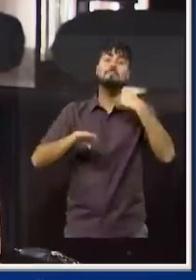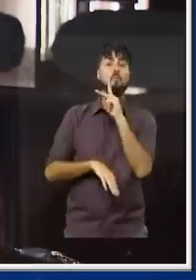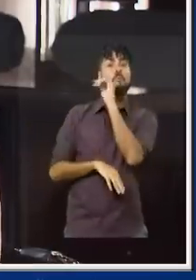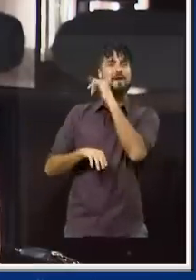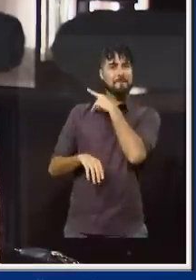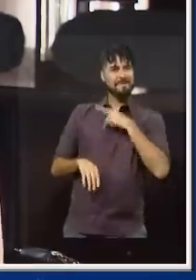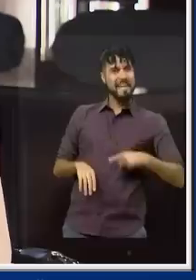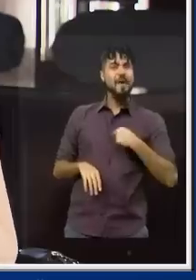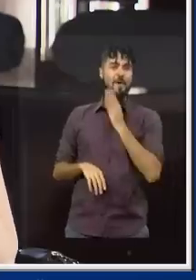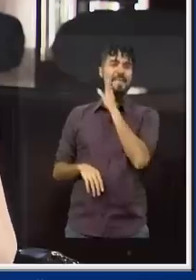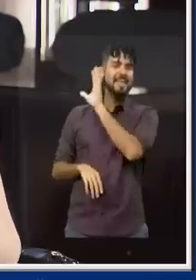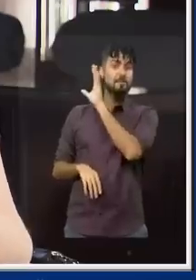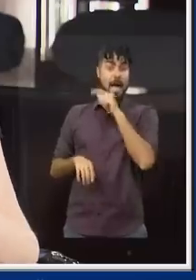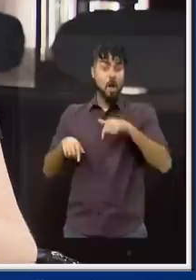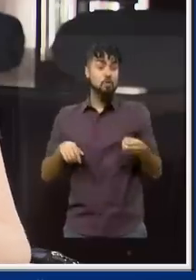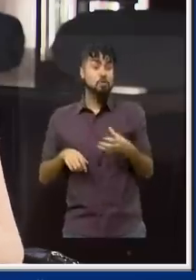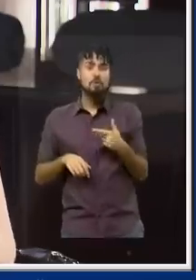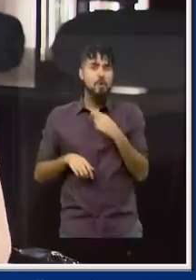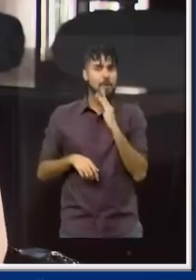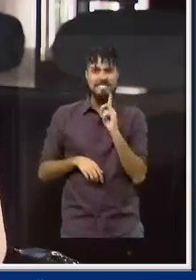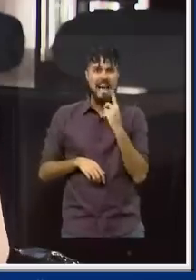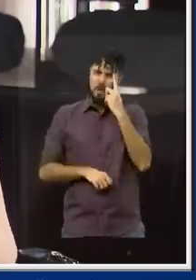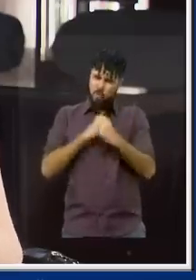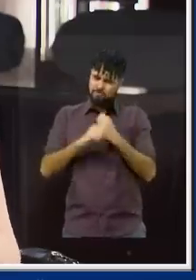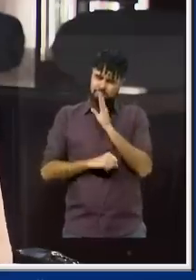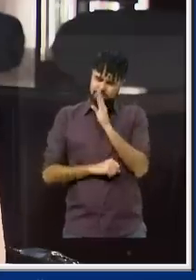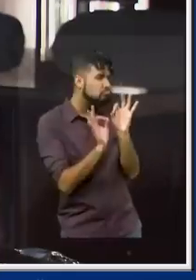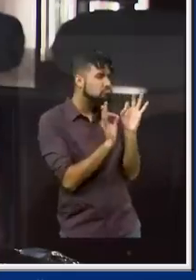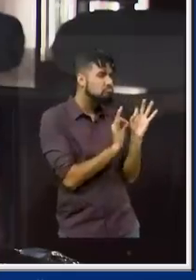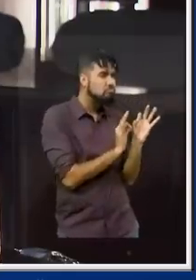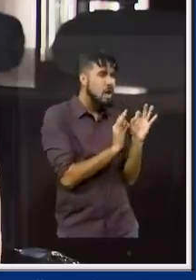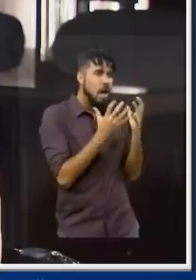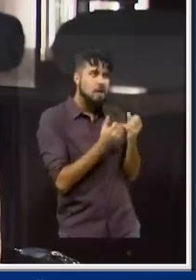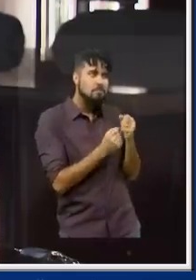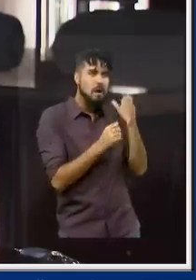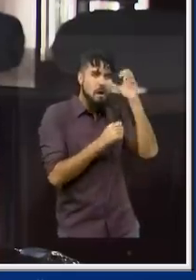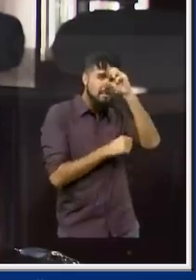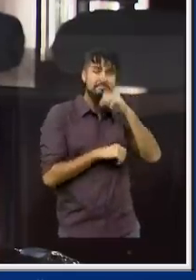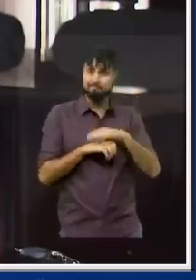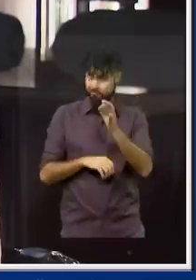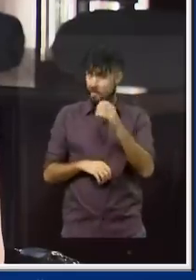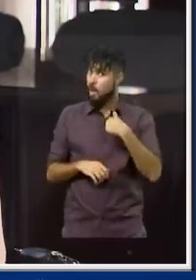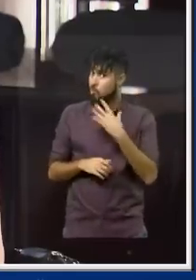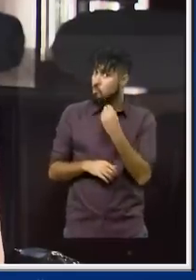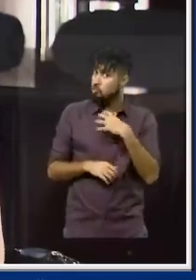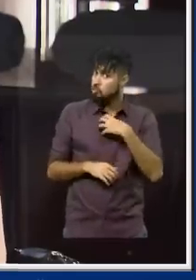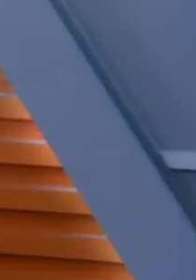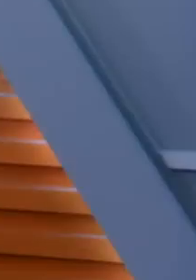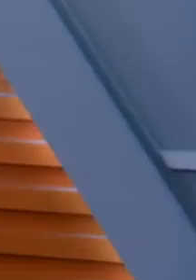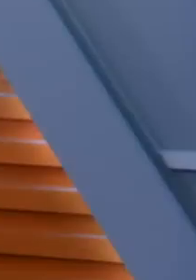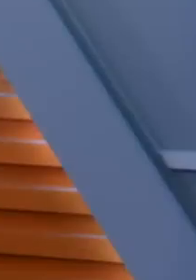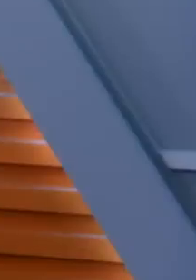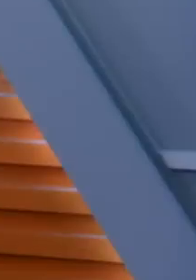chefe o Lula então o que que ela pensa final da corrupção ela acredita que o Lula é Alma Viva mais